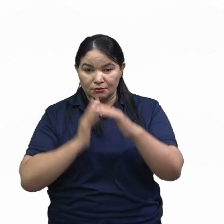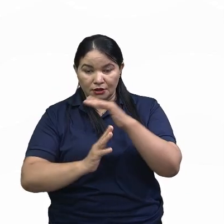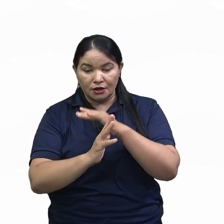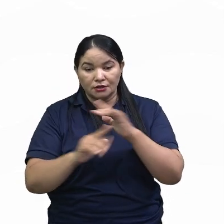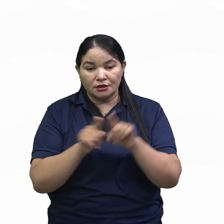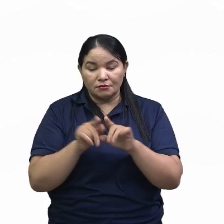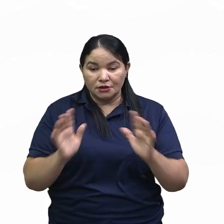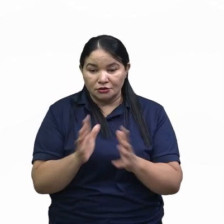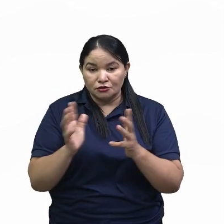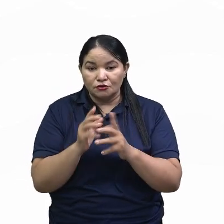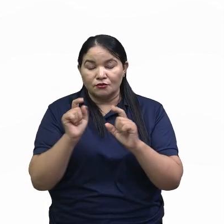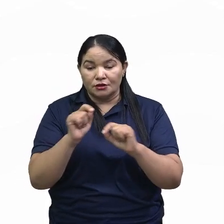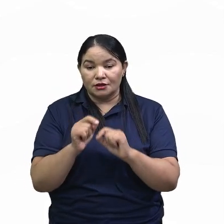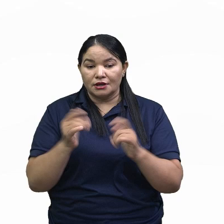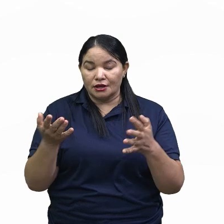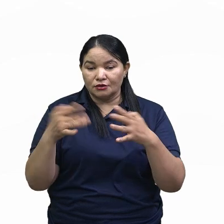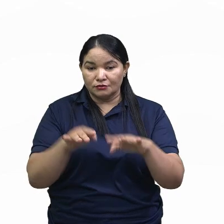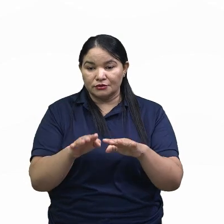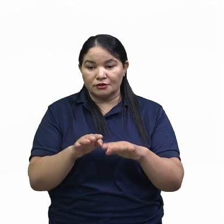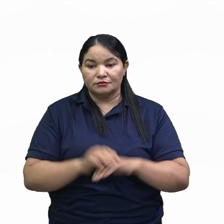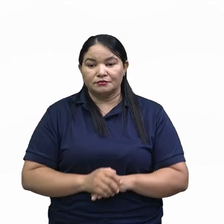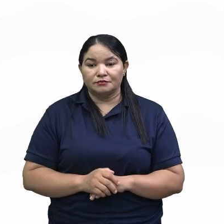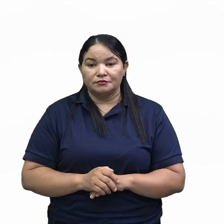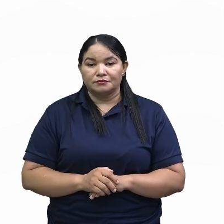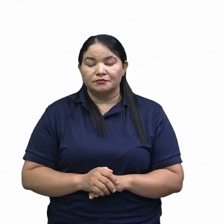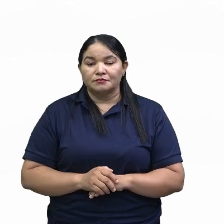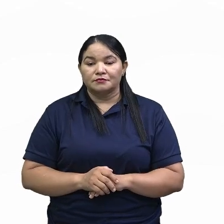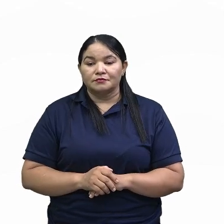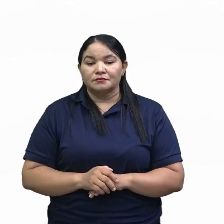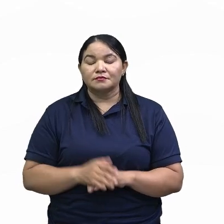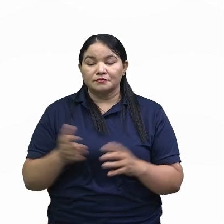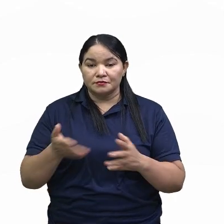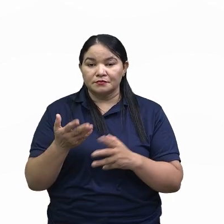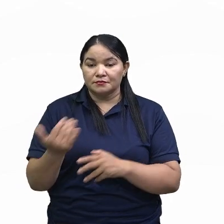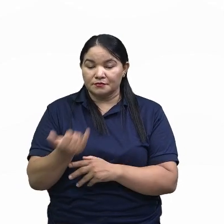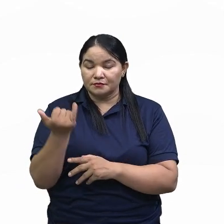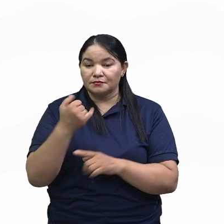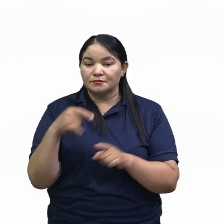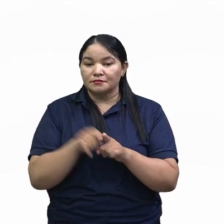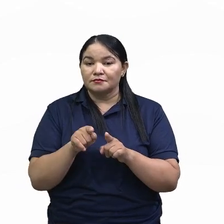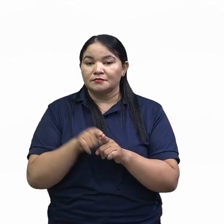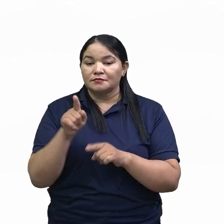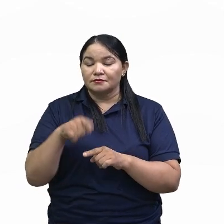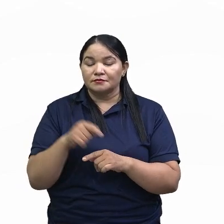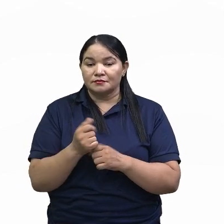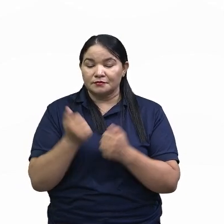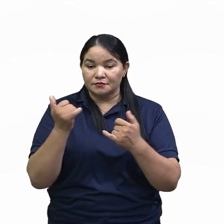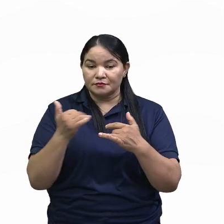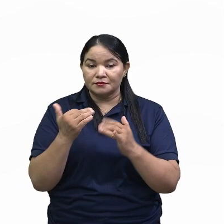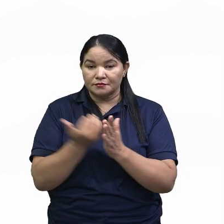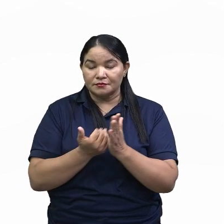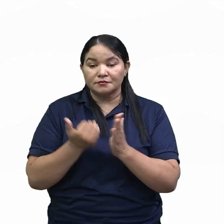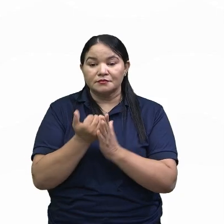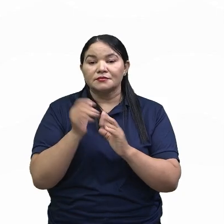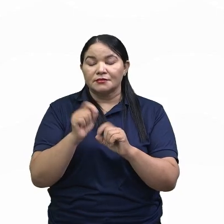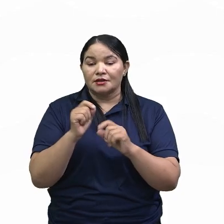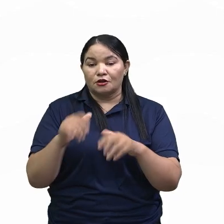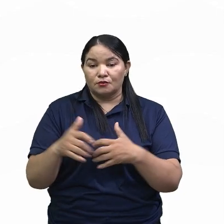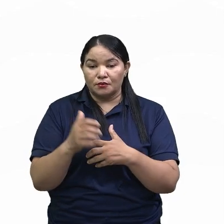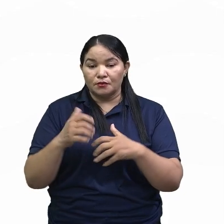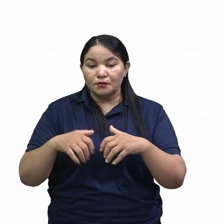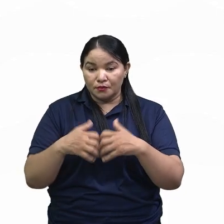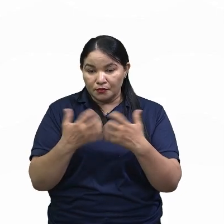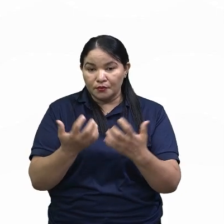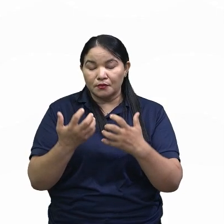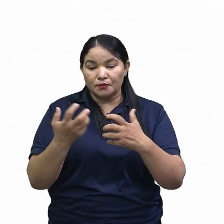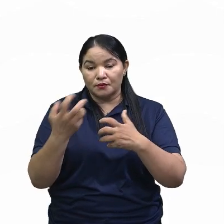a inclusão. Esse é um exemplo muito importante e bem sucedido de multiculturalismo. Nos